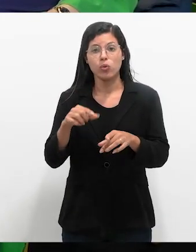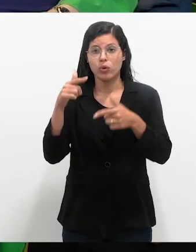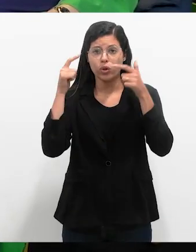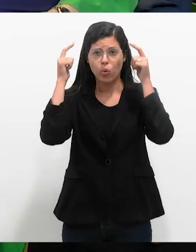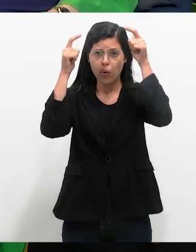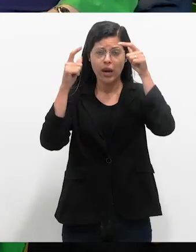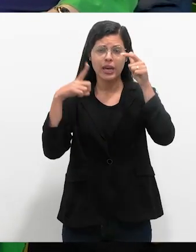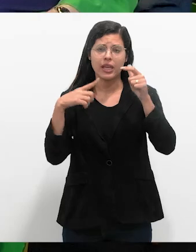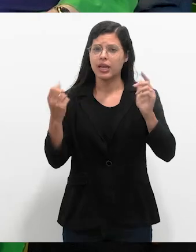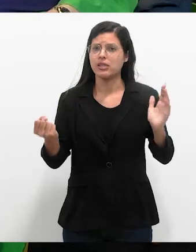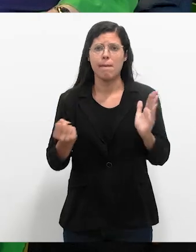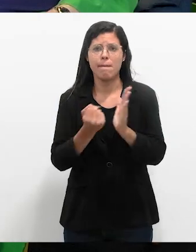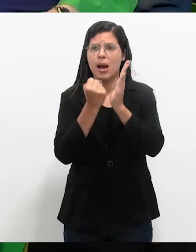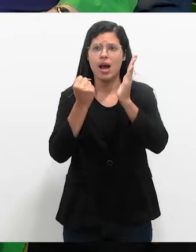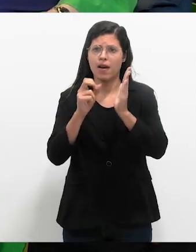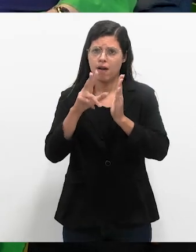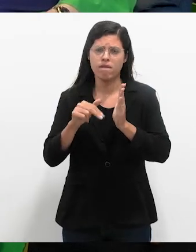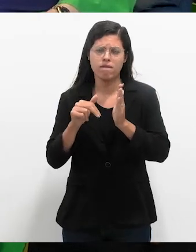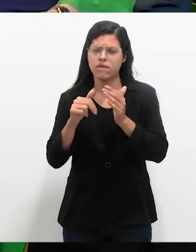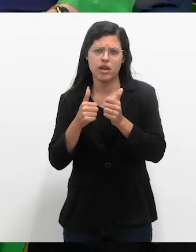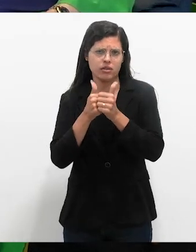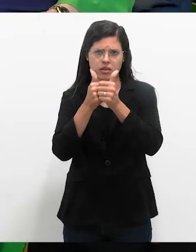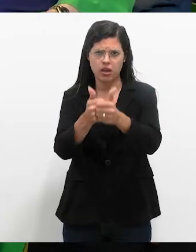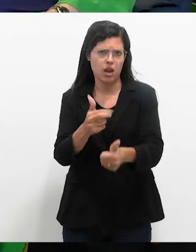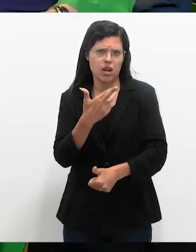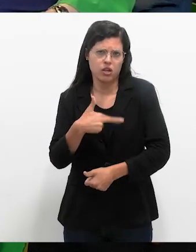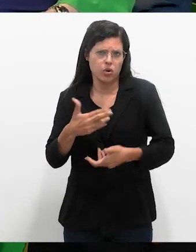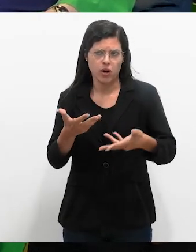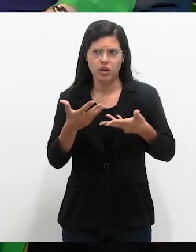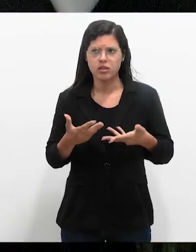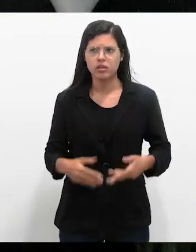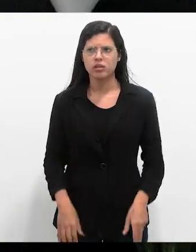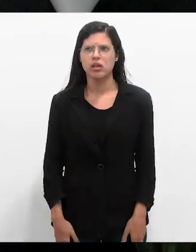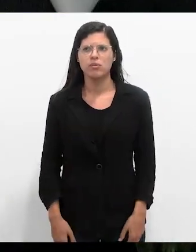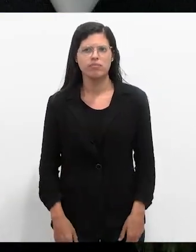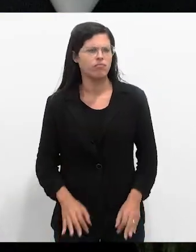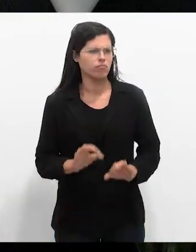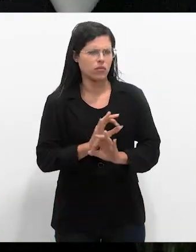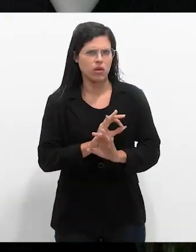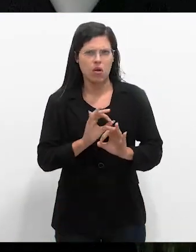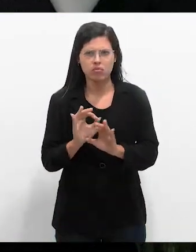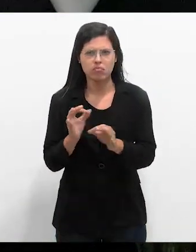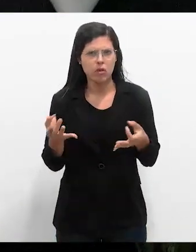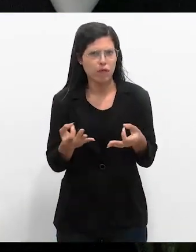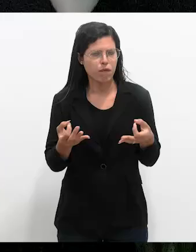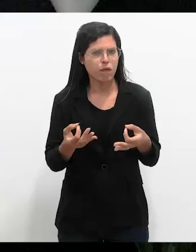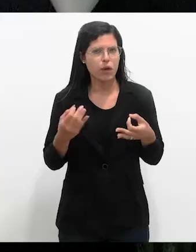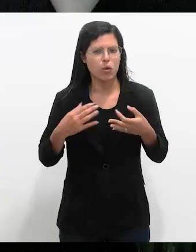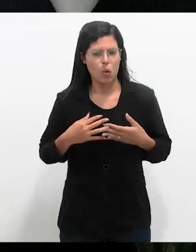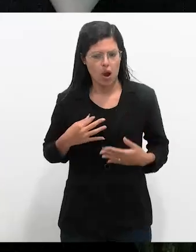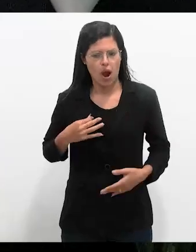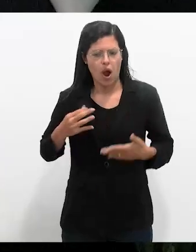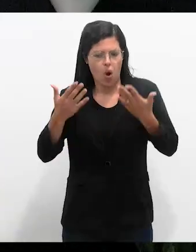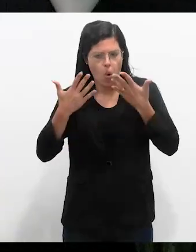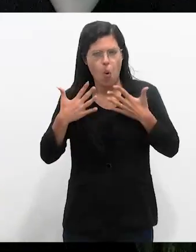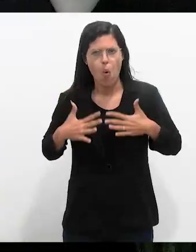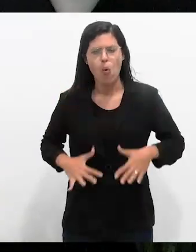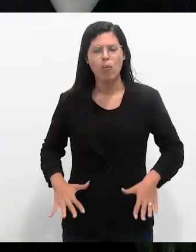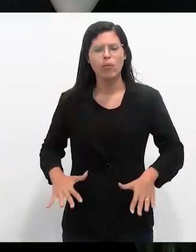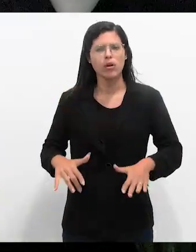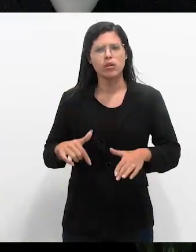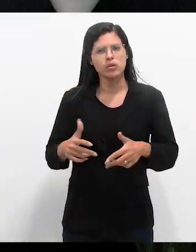esse título, ele vai seguir a religião que ele mesmo desejar. Achei perfeito as vestimentas dele. A gente vê que ele respeita.